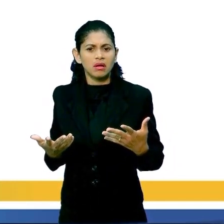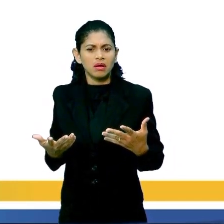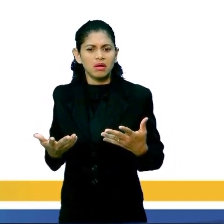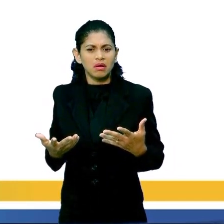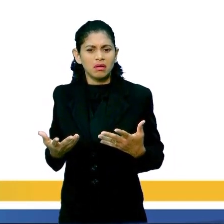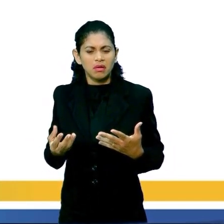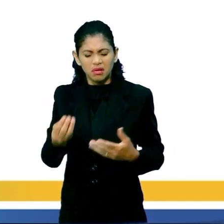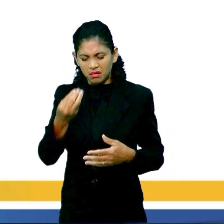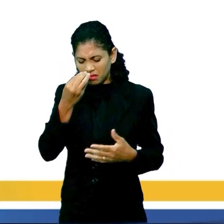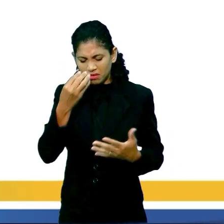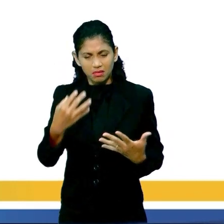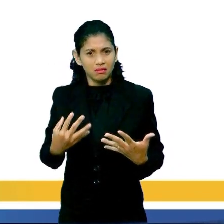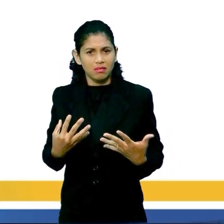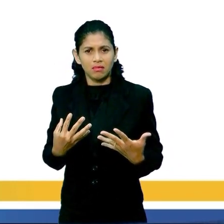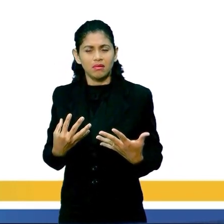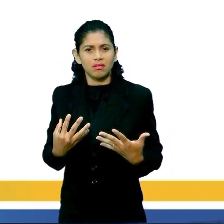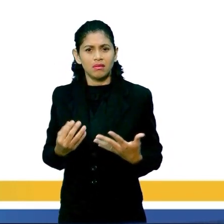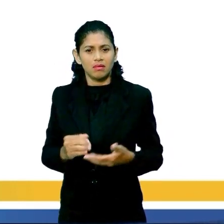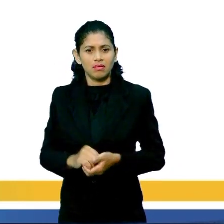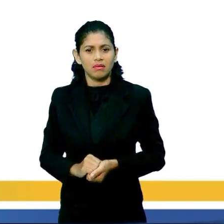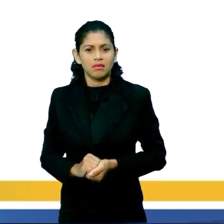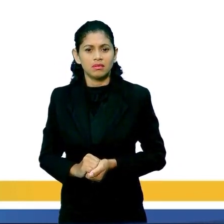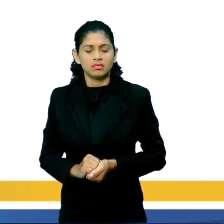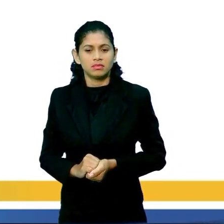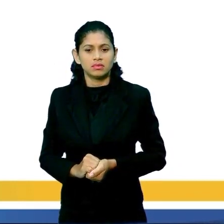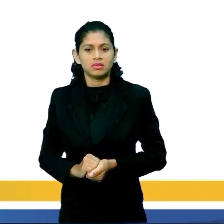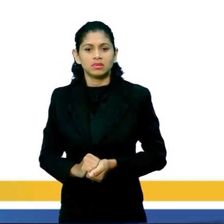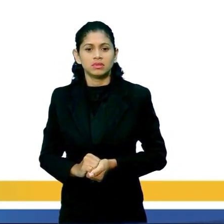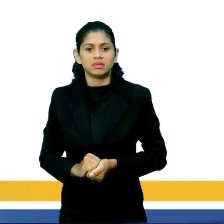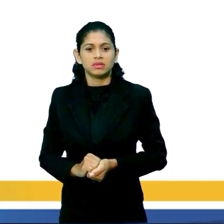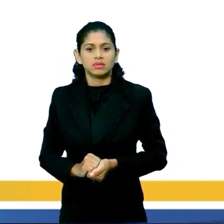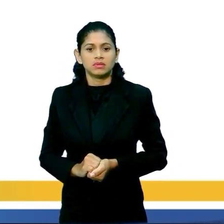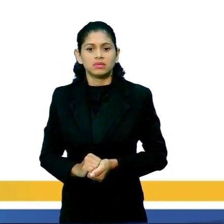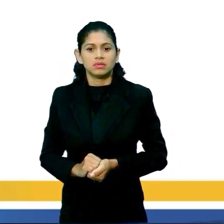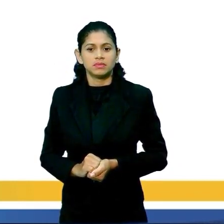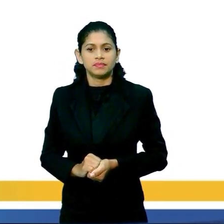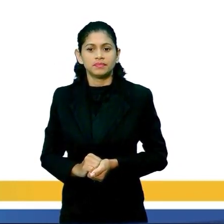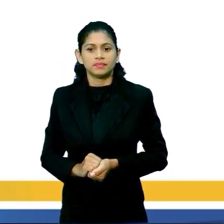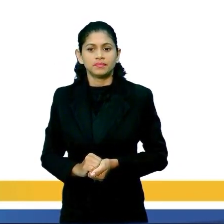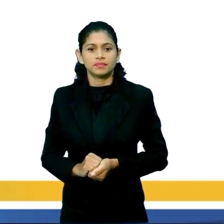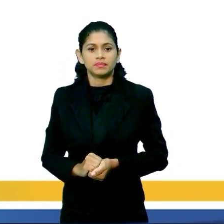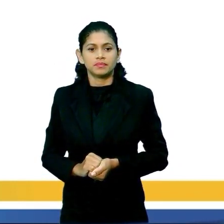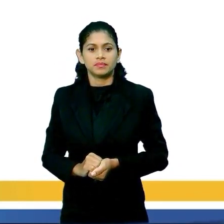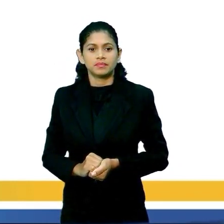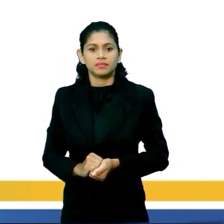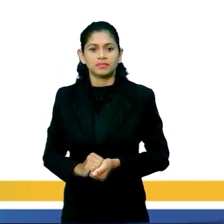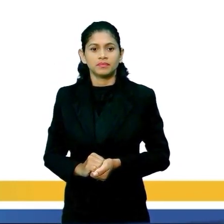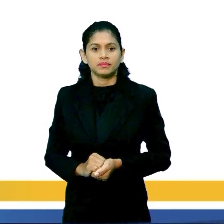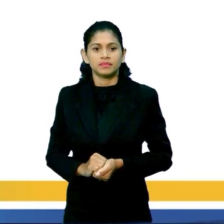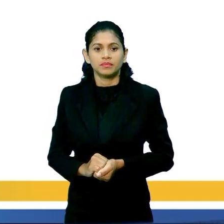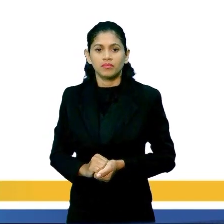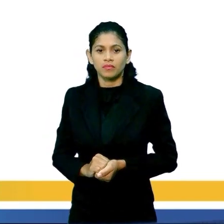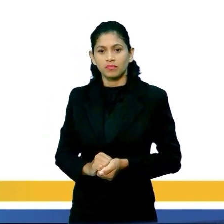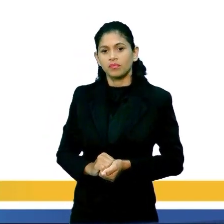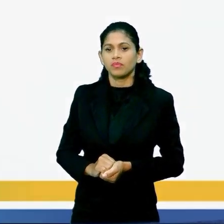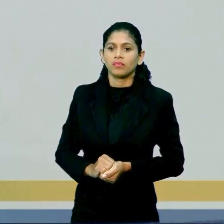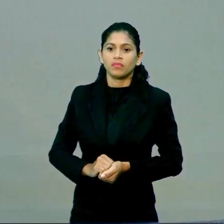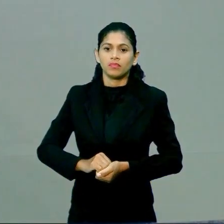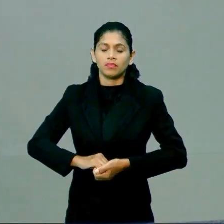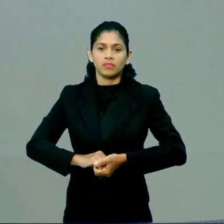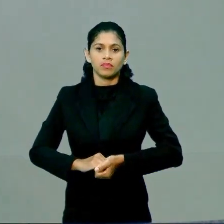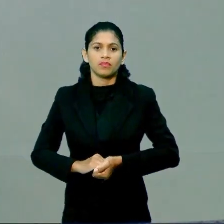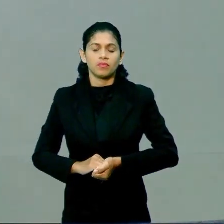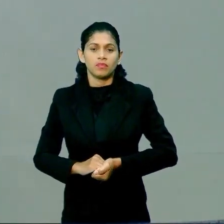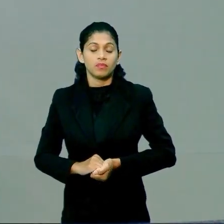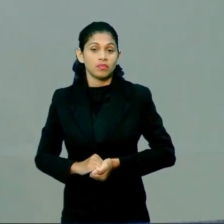o o quanto ali ó enganchado esse enganchado não é que tá enganchado mas Lembra Eu Não